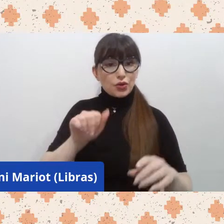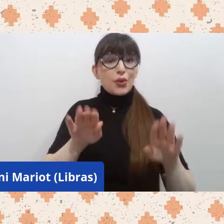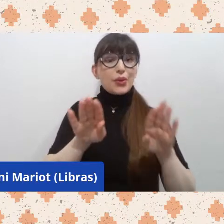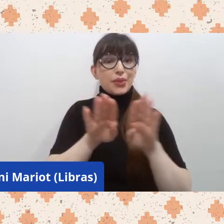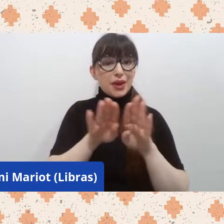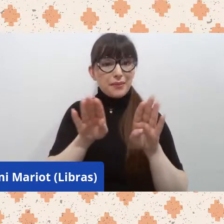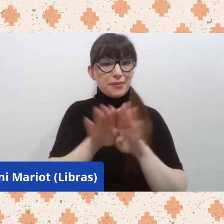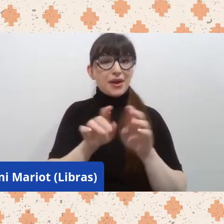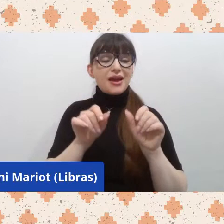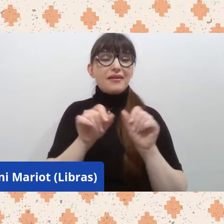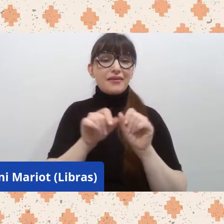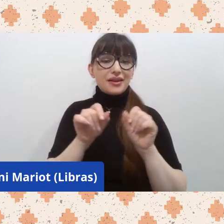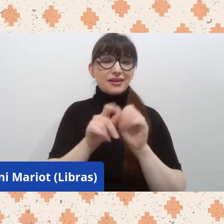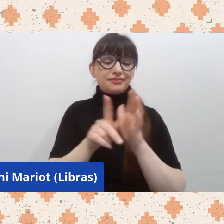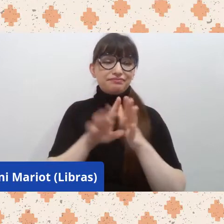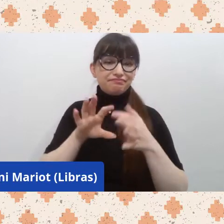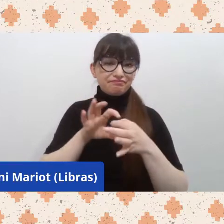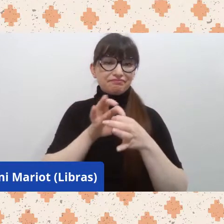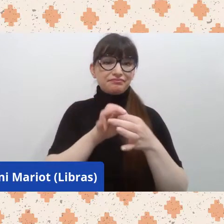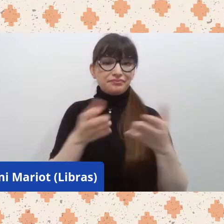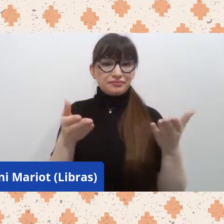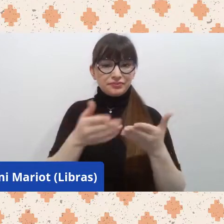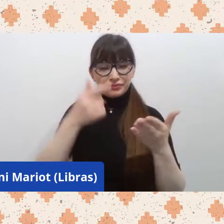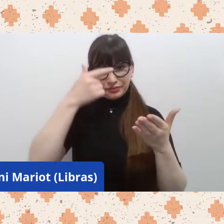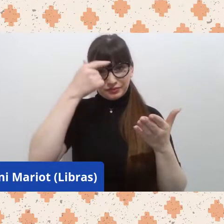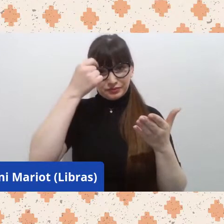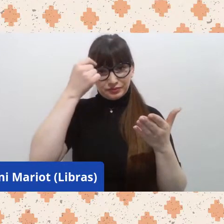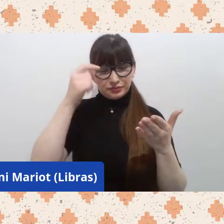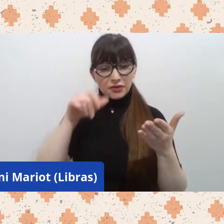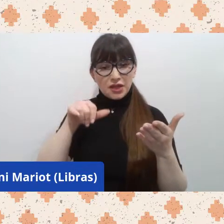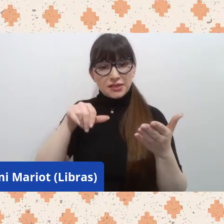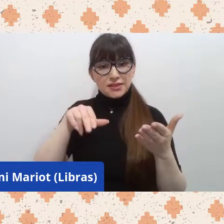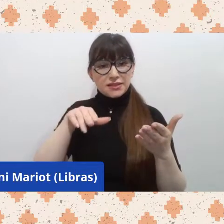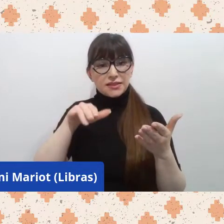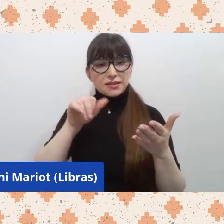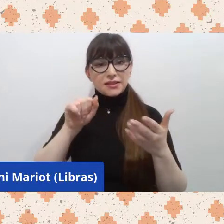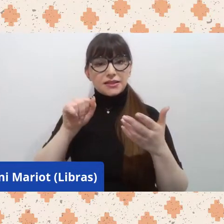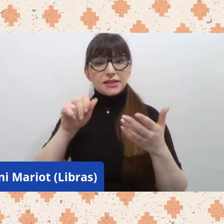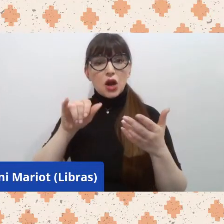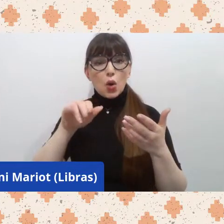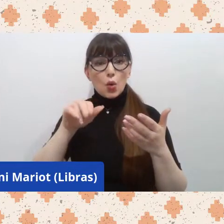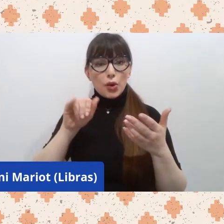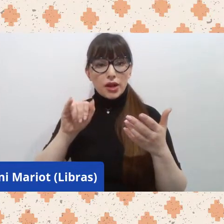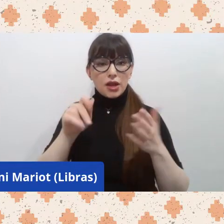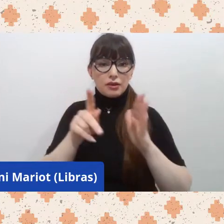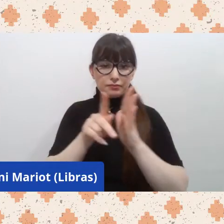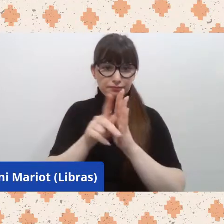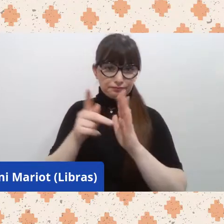ela está vinculada à Universidade de Surrey, mas ela trabalhou muito